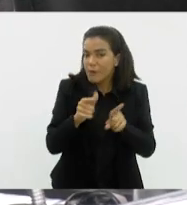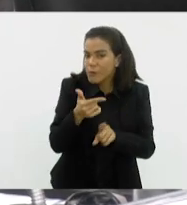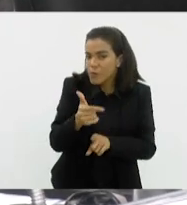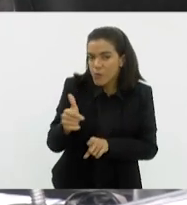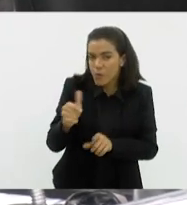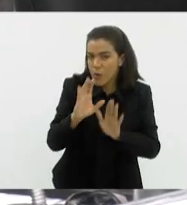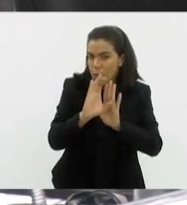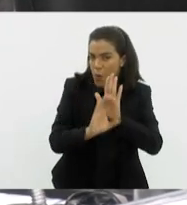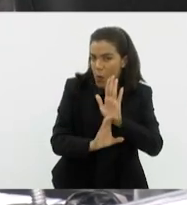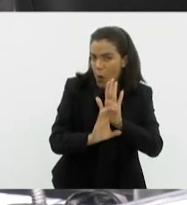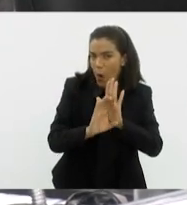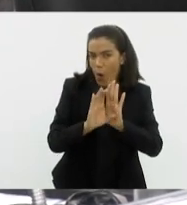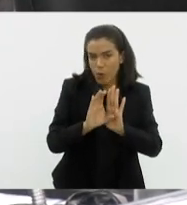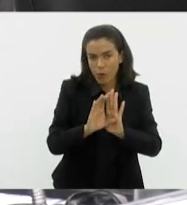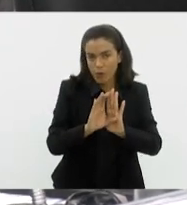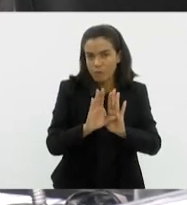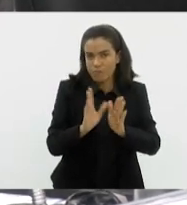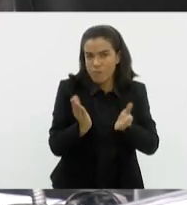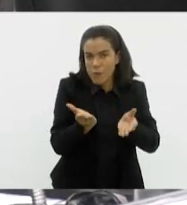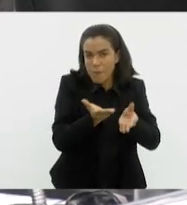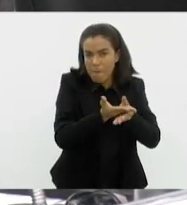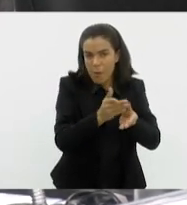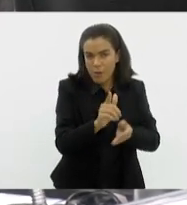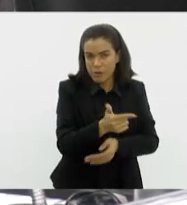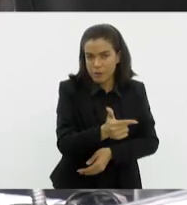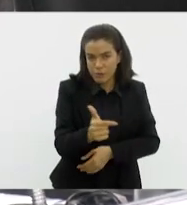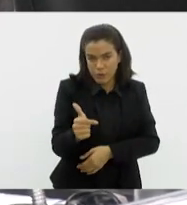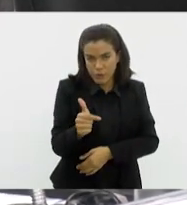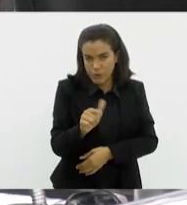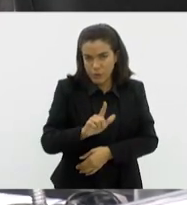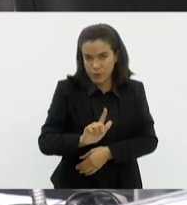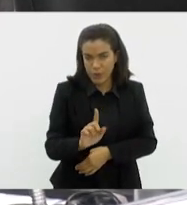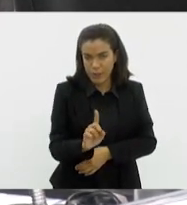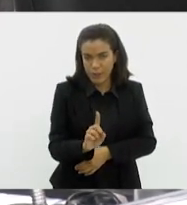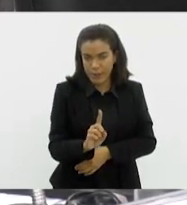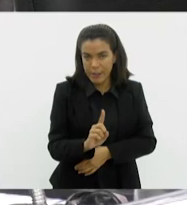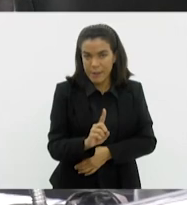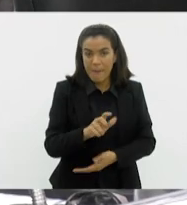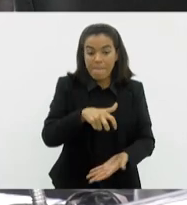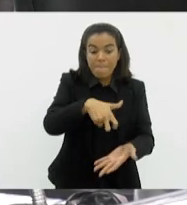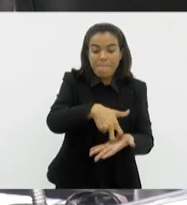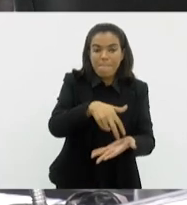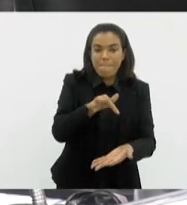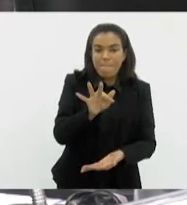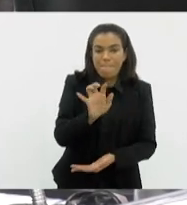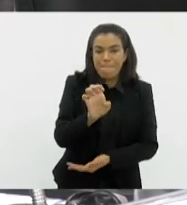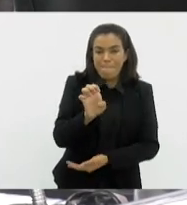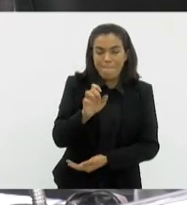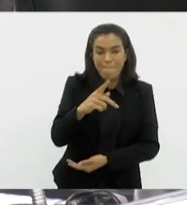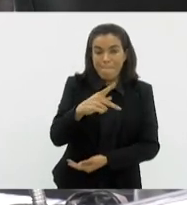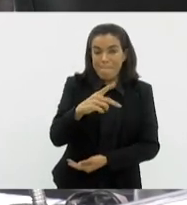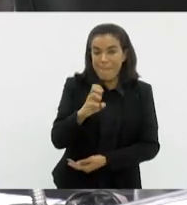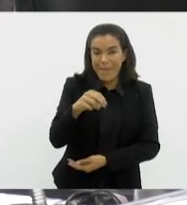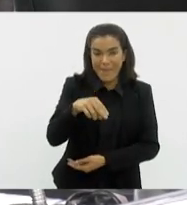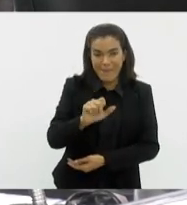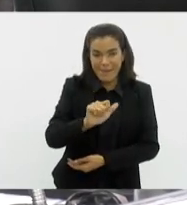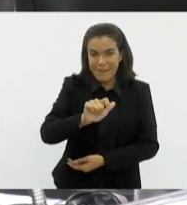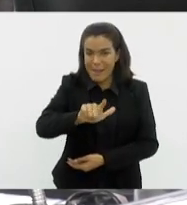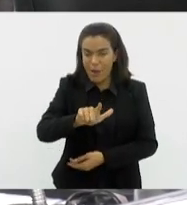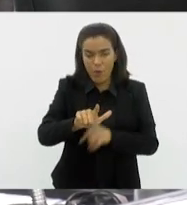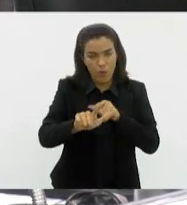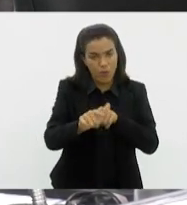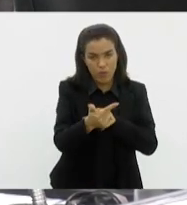código de processo, de fato, tem razão o deputado Serafini, não tem um código de processo penal ou um código de processo de atos